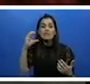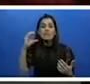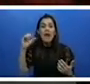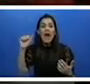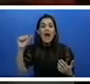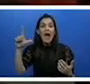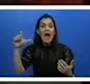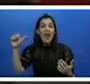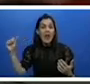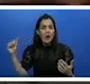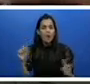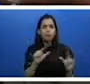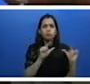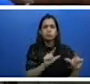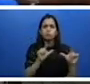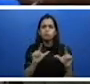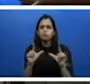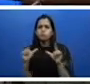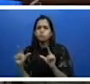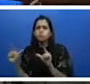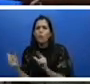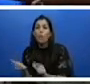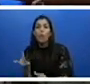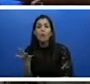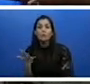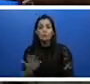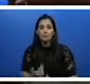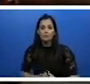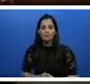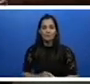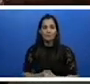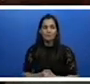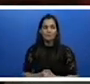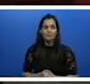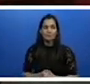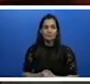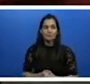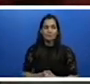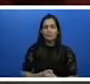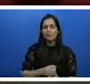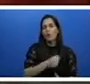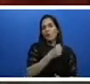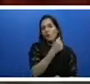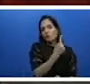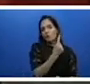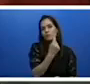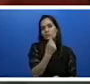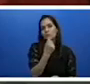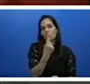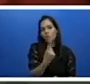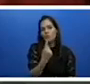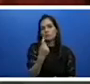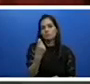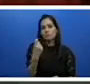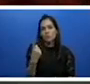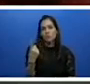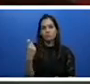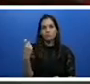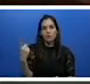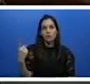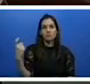quanto em quanto? Está de 1 em 1. Ó, 1, 0, 1, 2, 3. Estou andando de 1